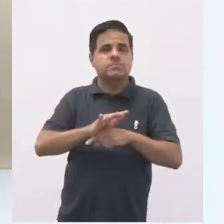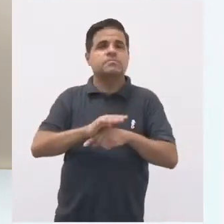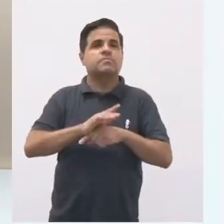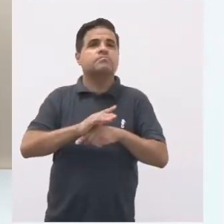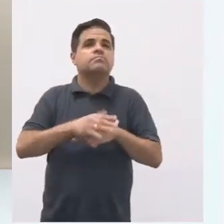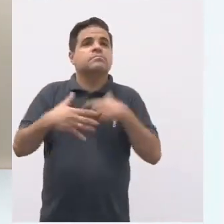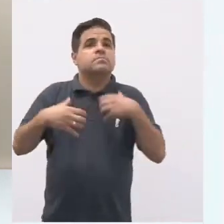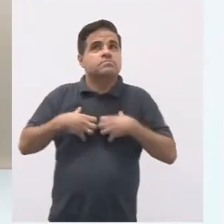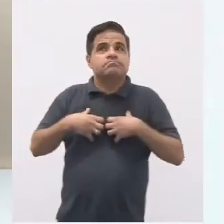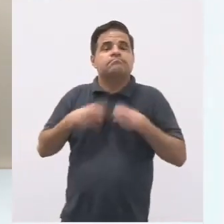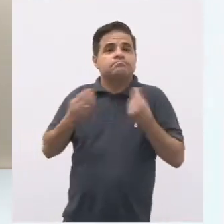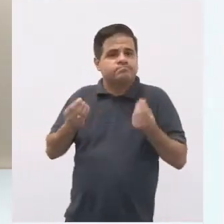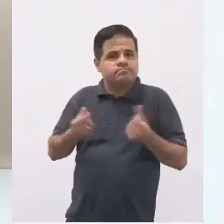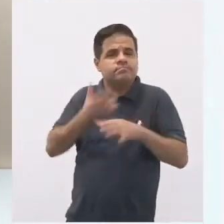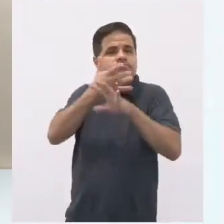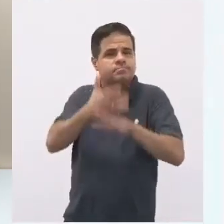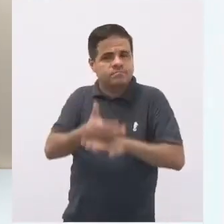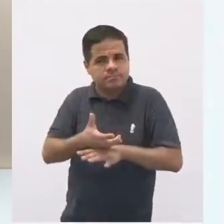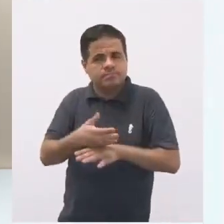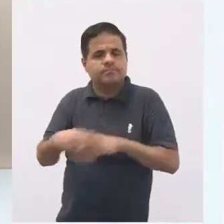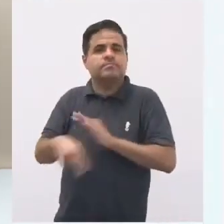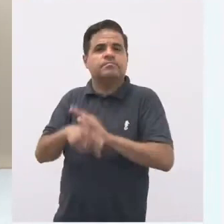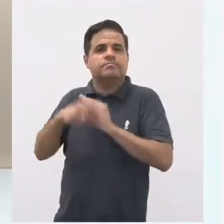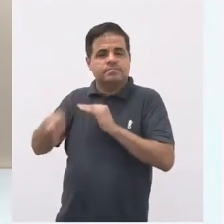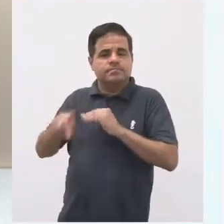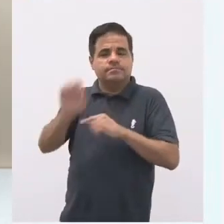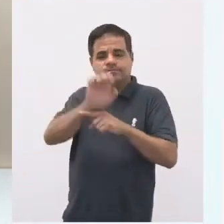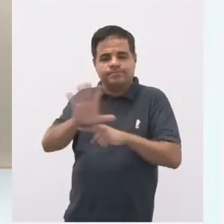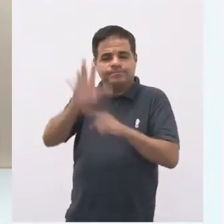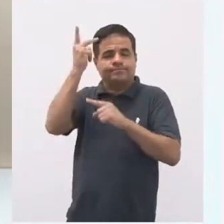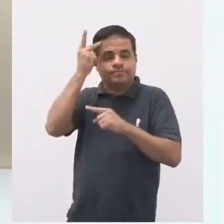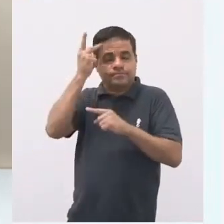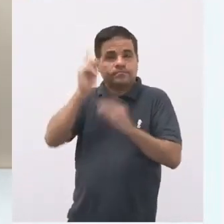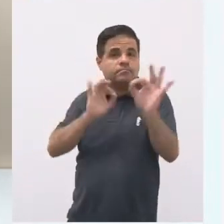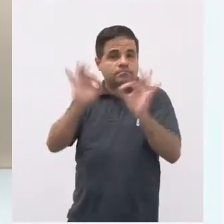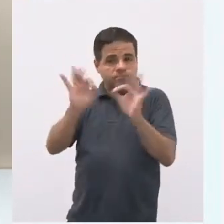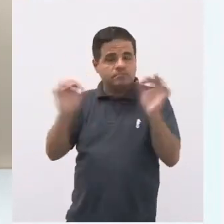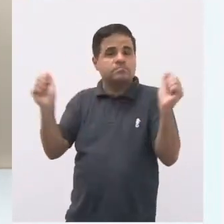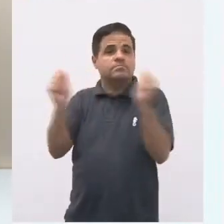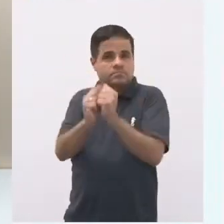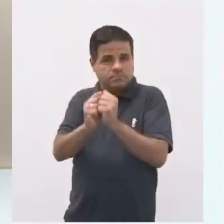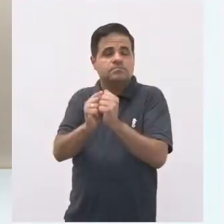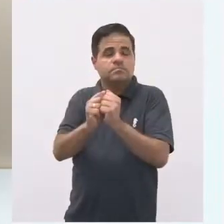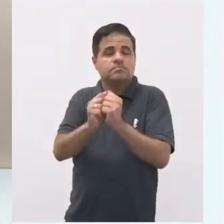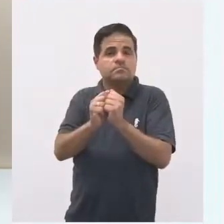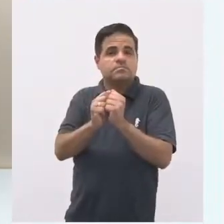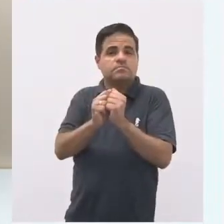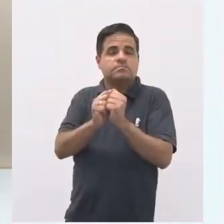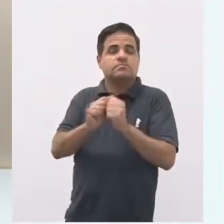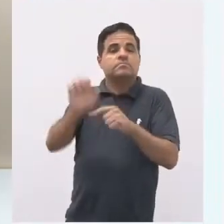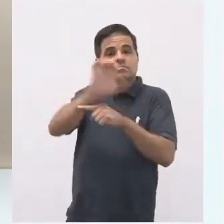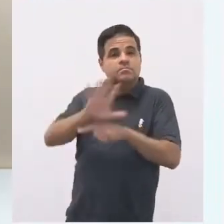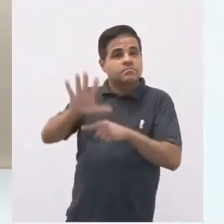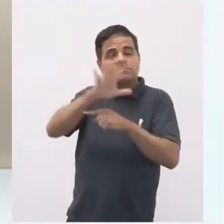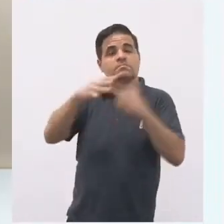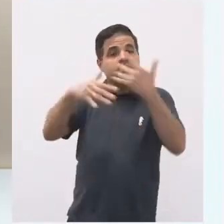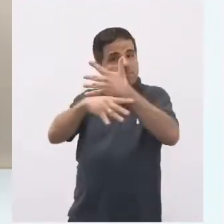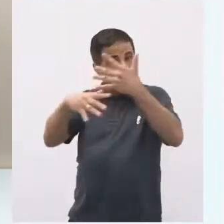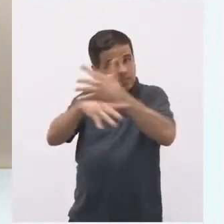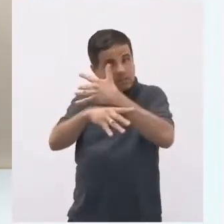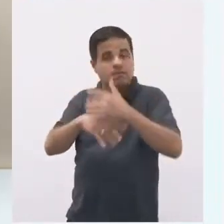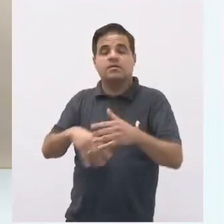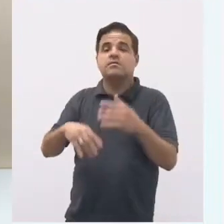É um currículo do Estado de São Paulo, produzido junto por Estado e